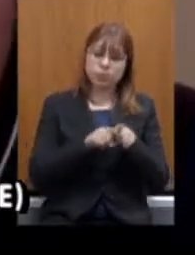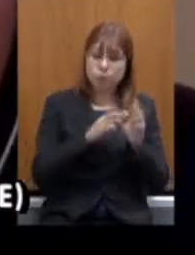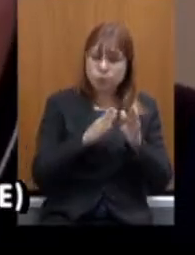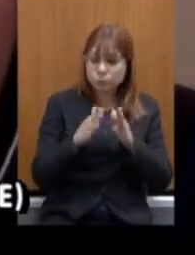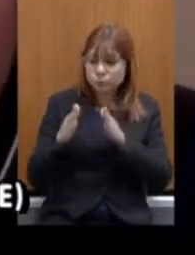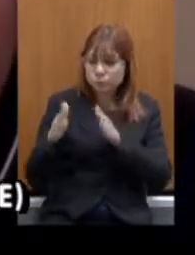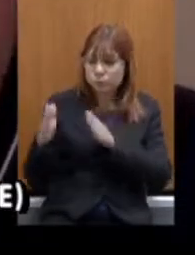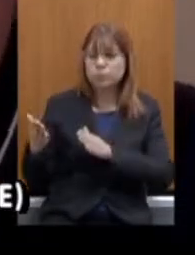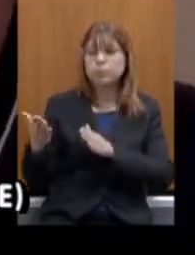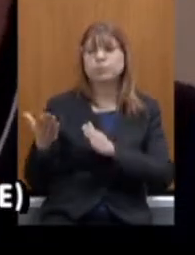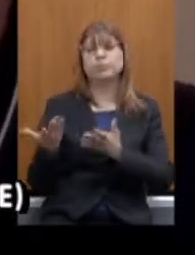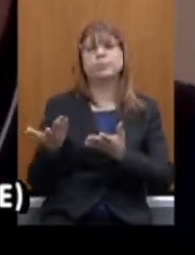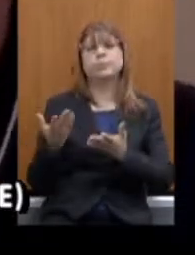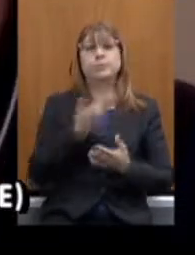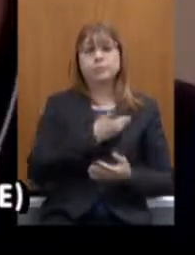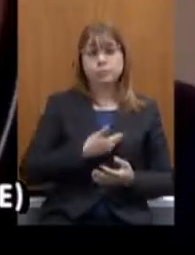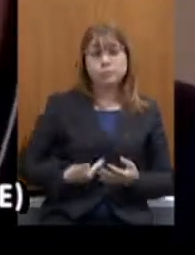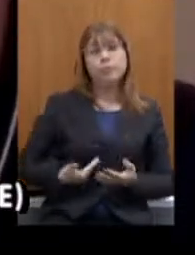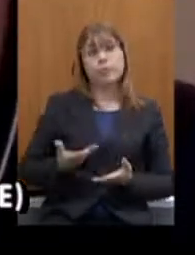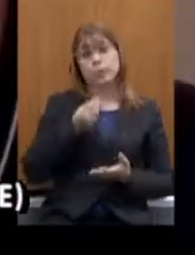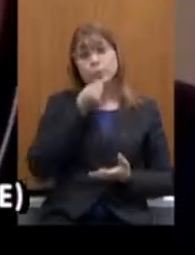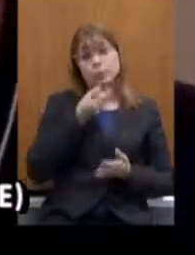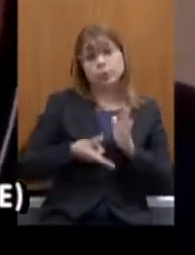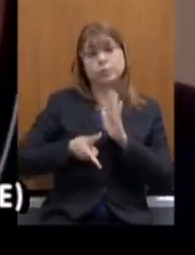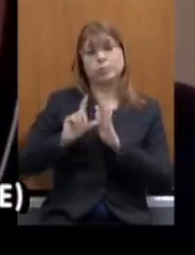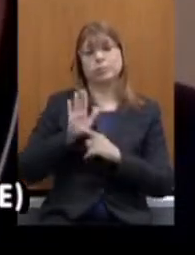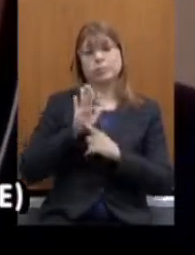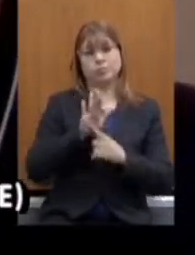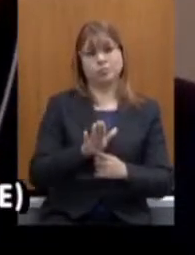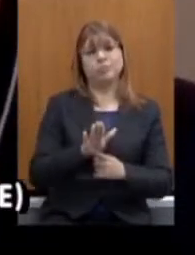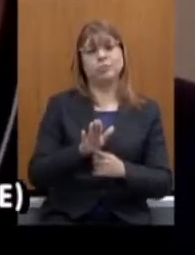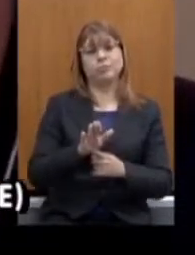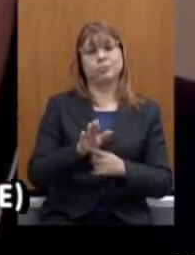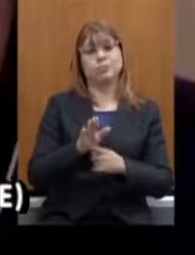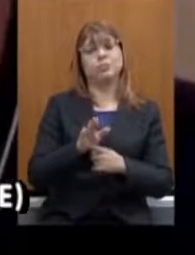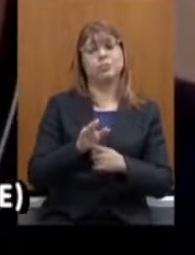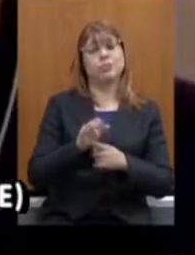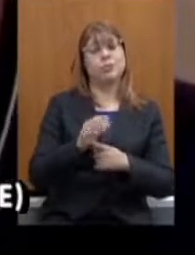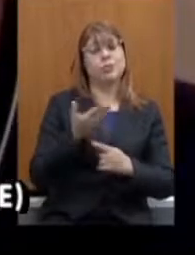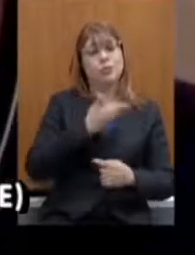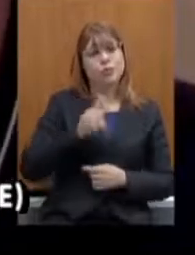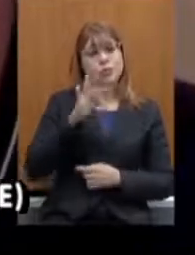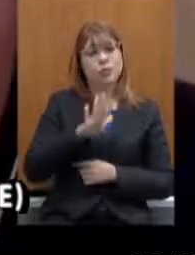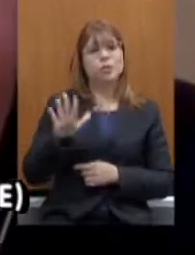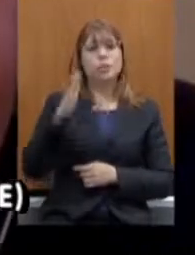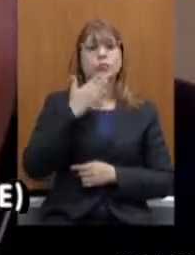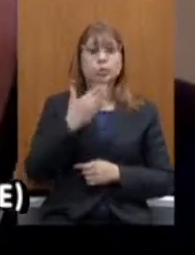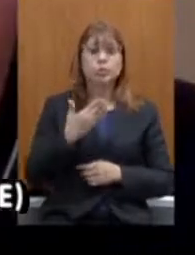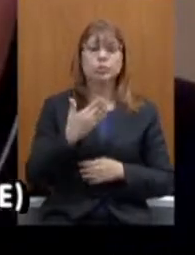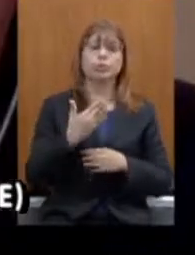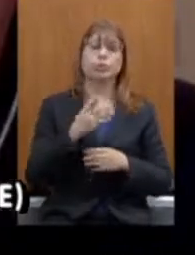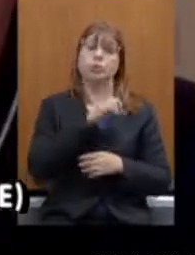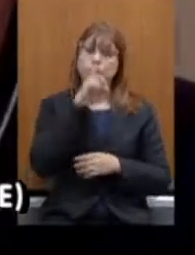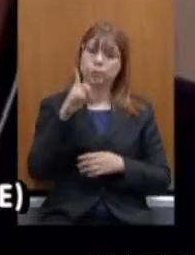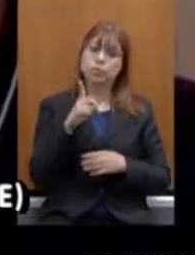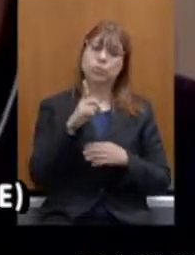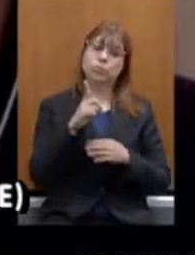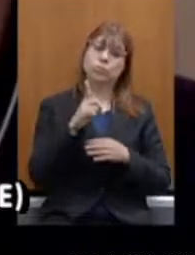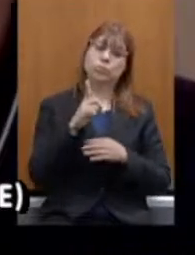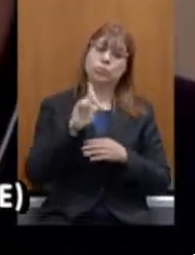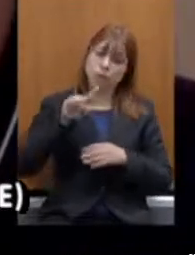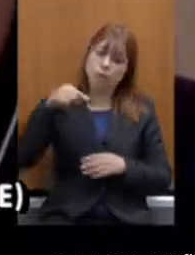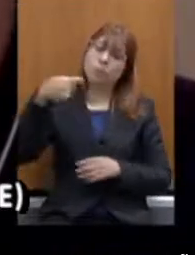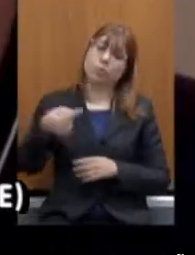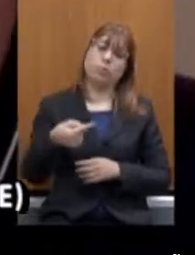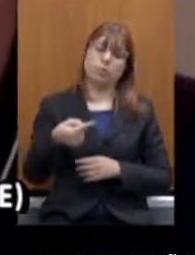processos participativos o governo já teria apresentado ao governo federal uma proposta de um adiamento dessa data e pergunta em